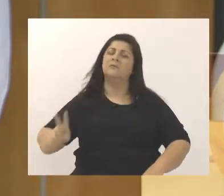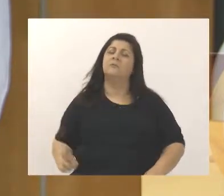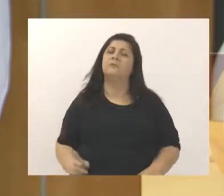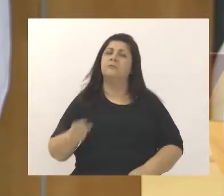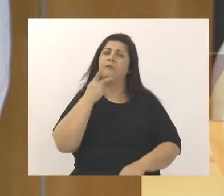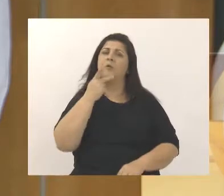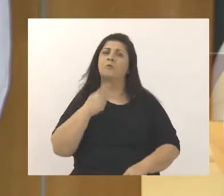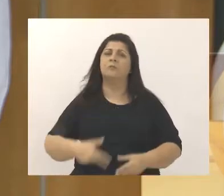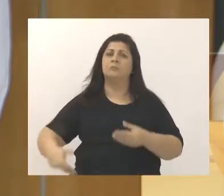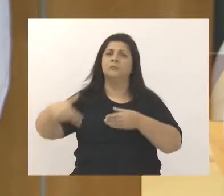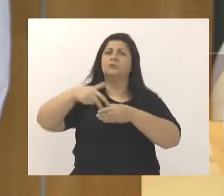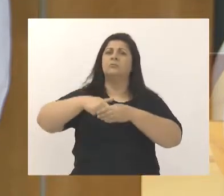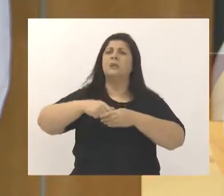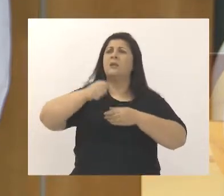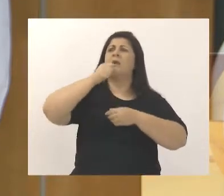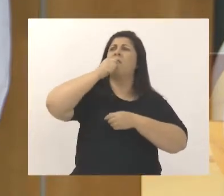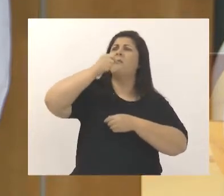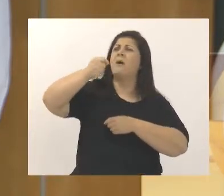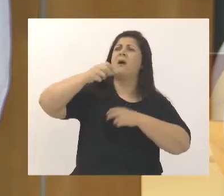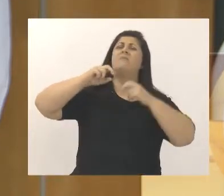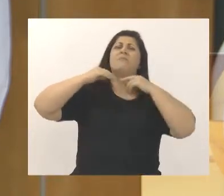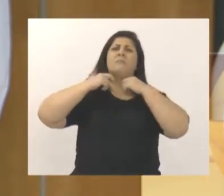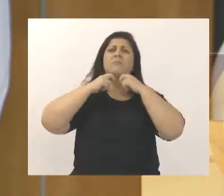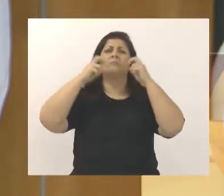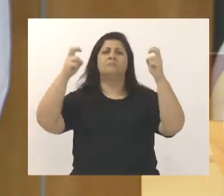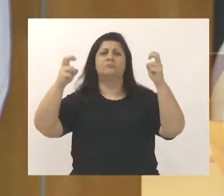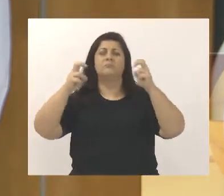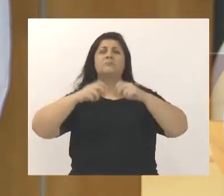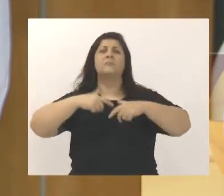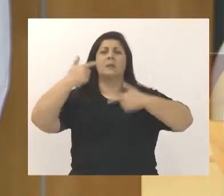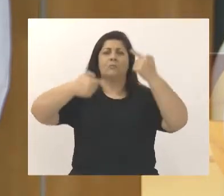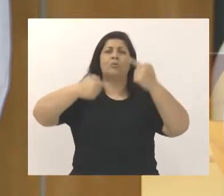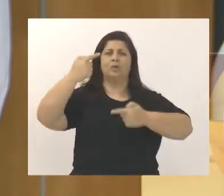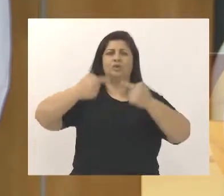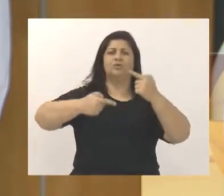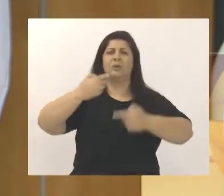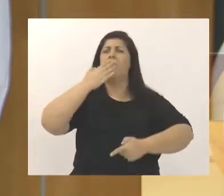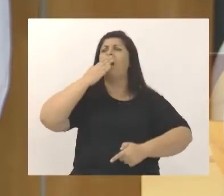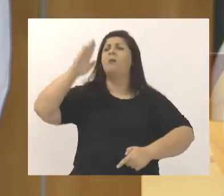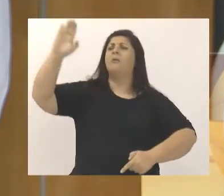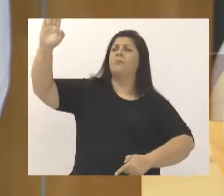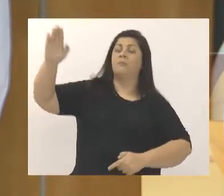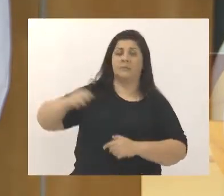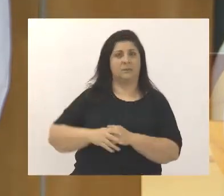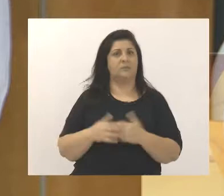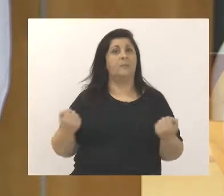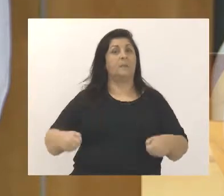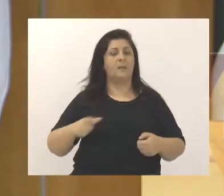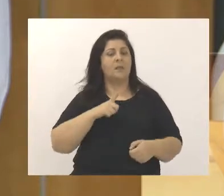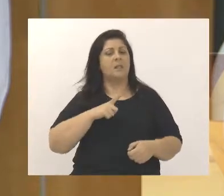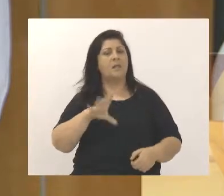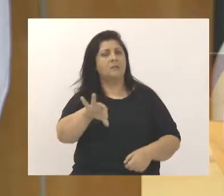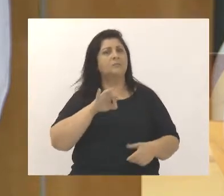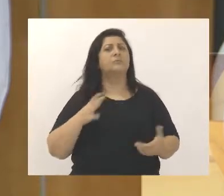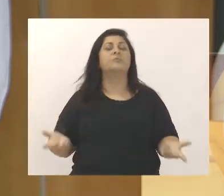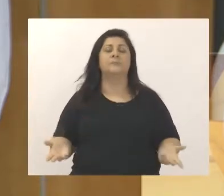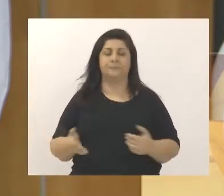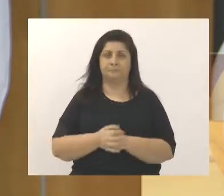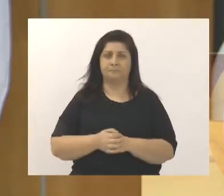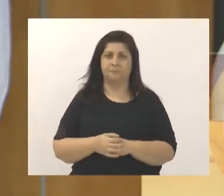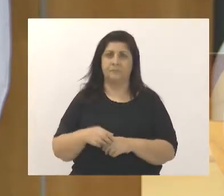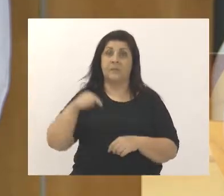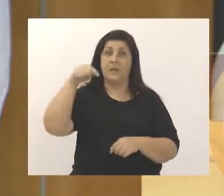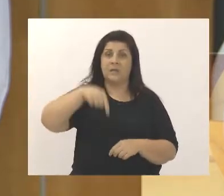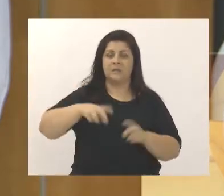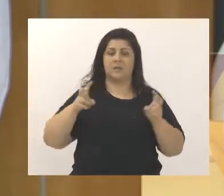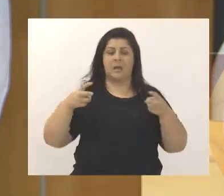enquanto subia nos caminhões, enquanto estava no palanque, defendendo a nossa política de autonomia. E essa autonomia a gente tem que ter. E essa casa tem